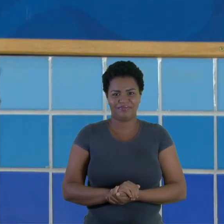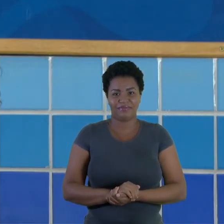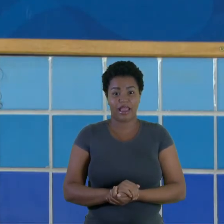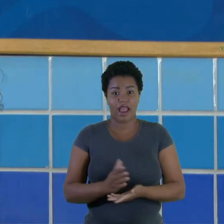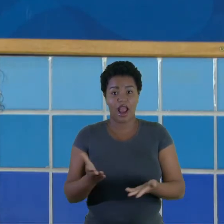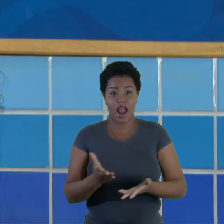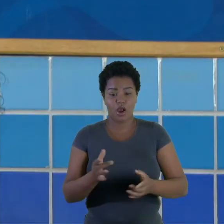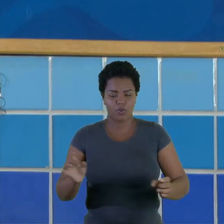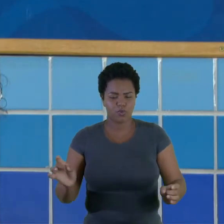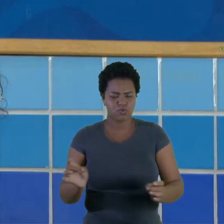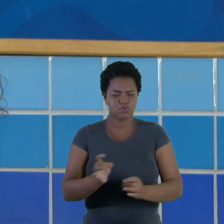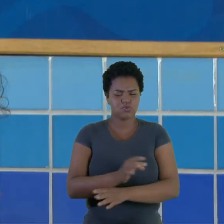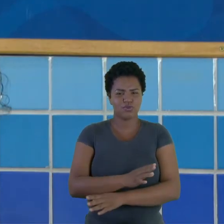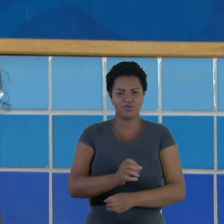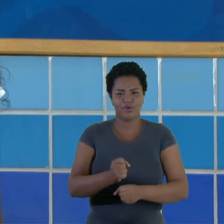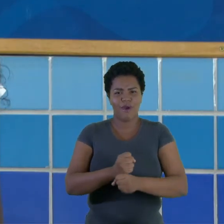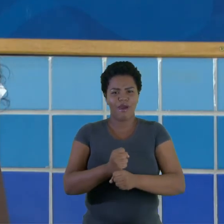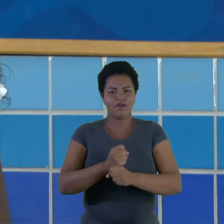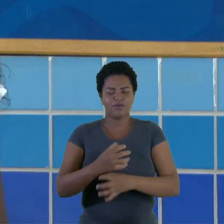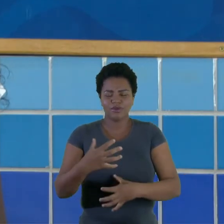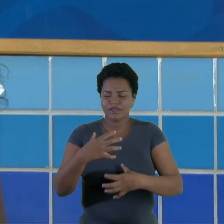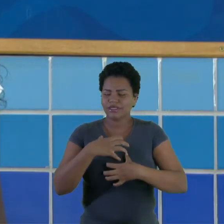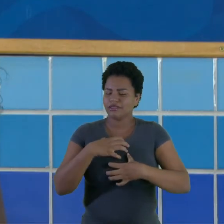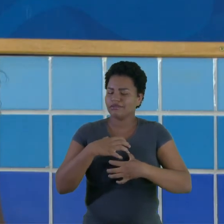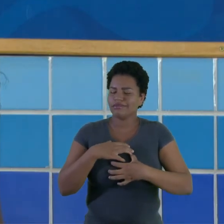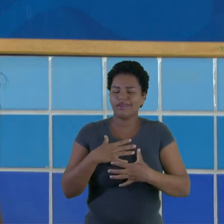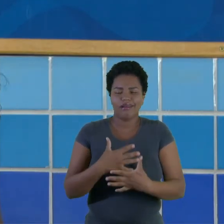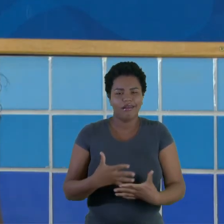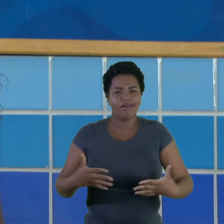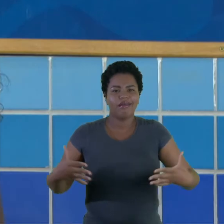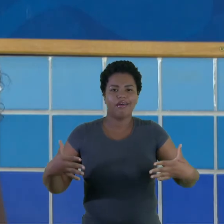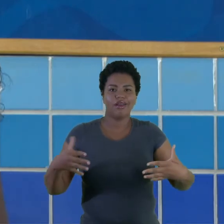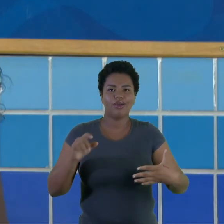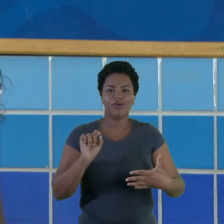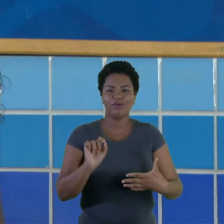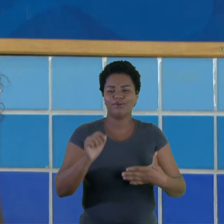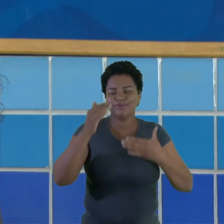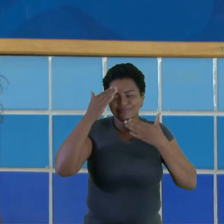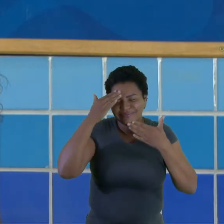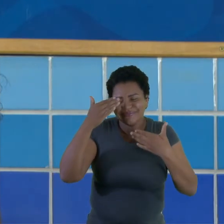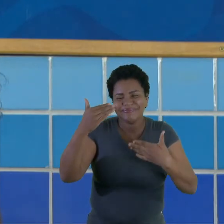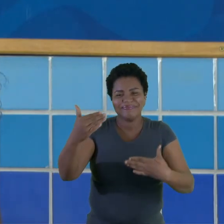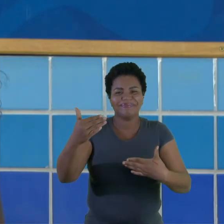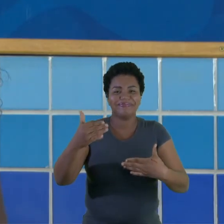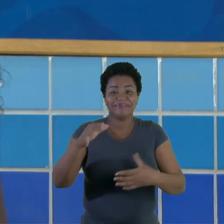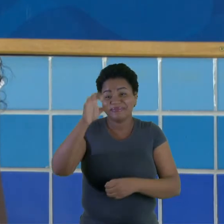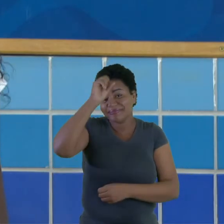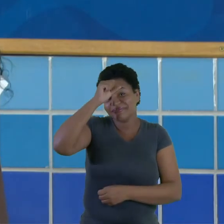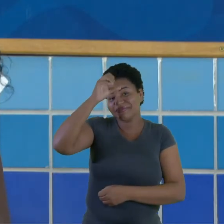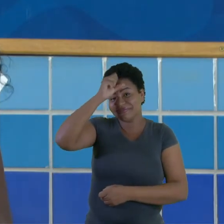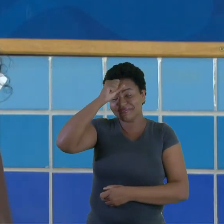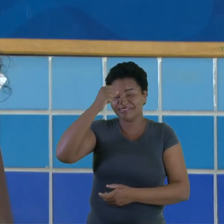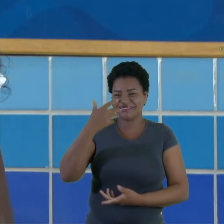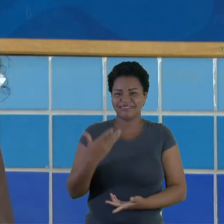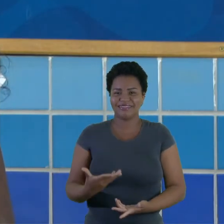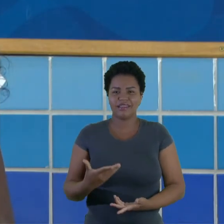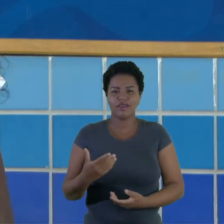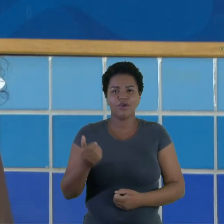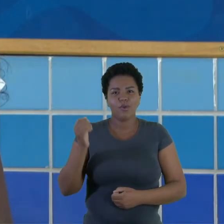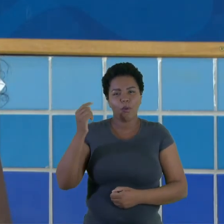este ano com sentimento imenso de gratidão de aprendizado e com